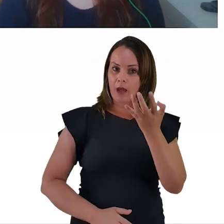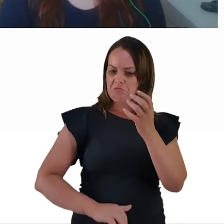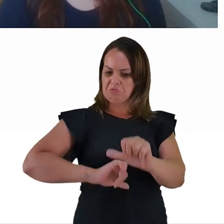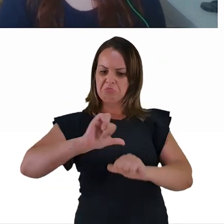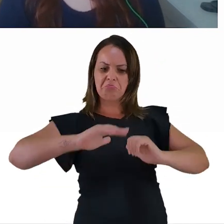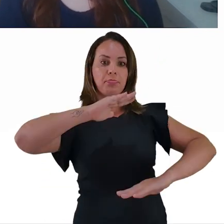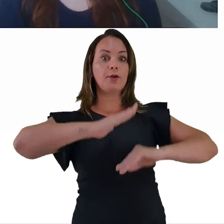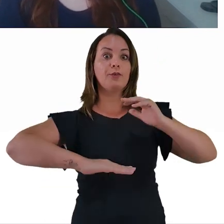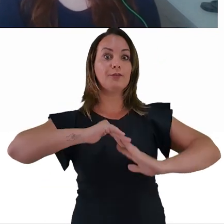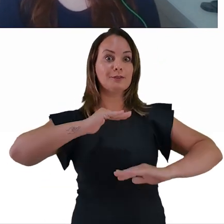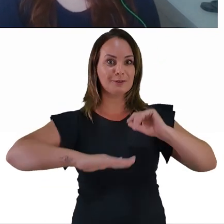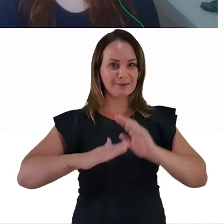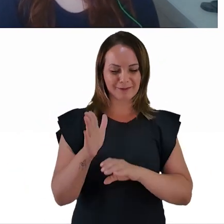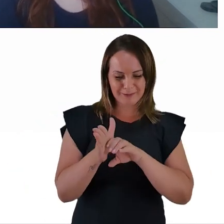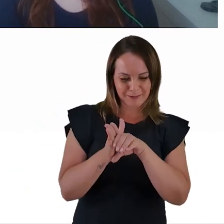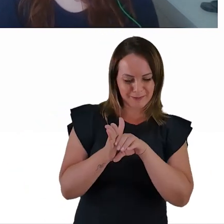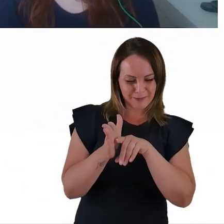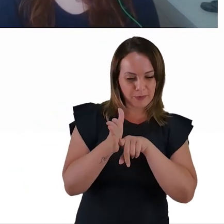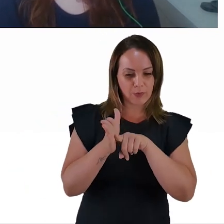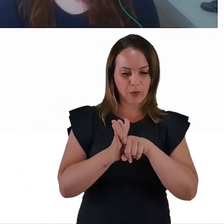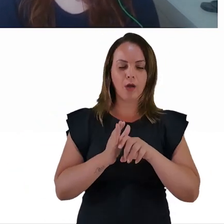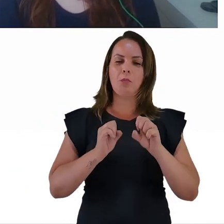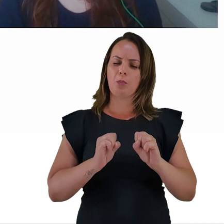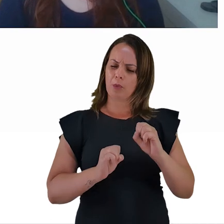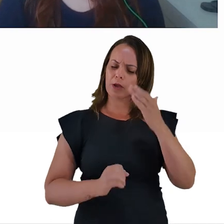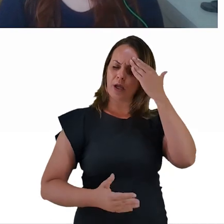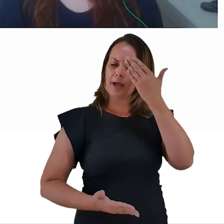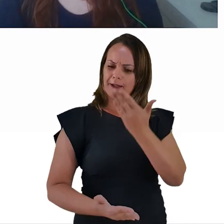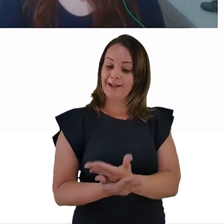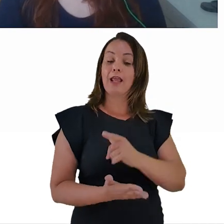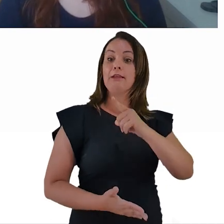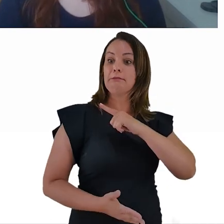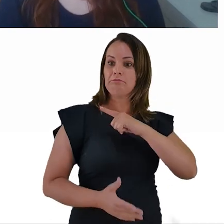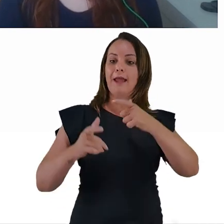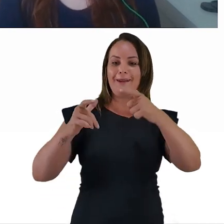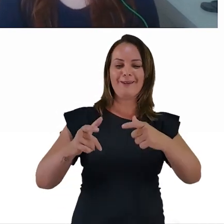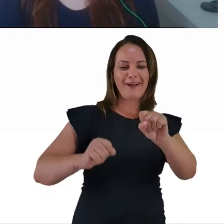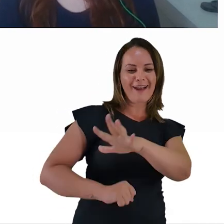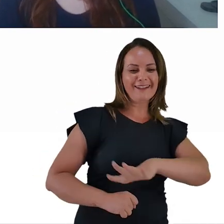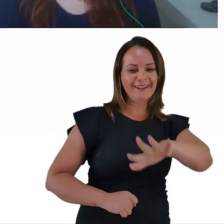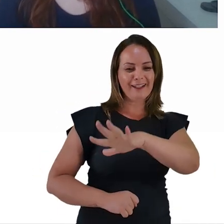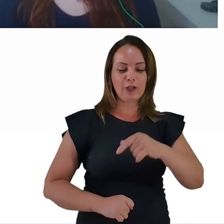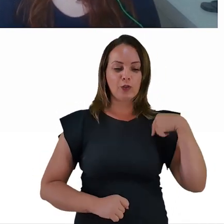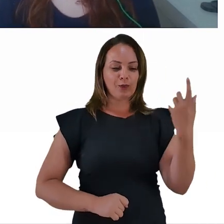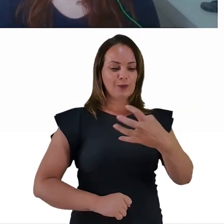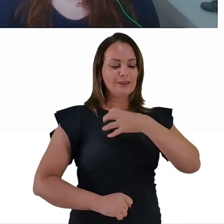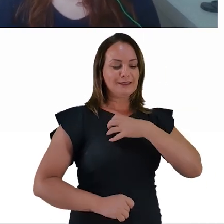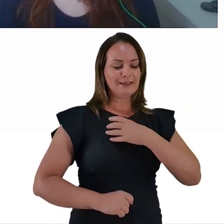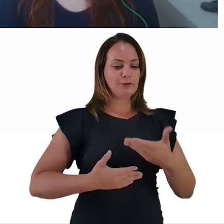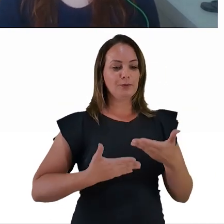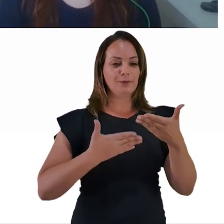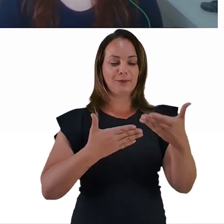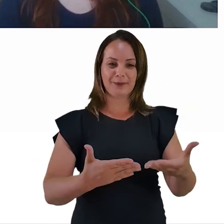também, podem ter certeza que existe muito espaço para vocês e nós vamos ficar muito honrados de recebê-los dentro da